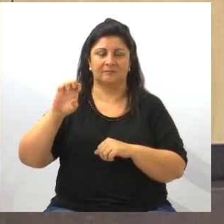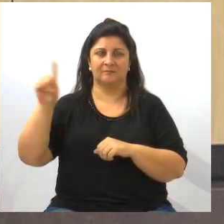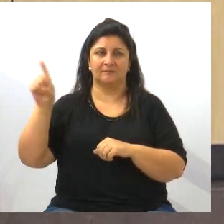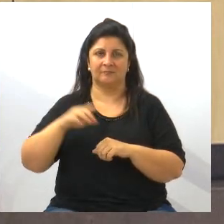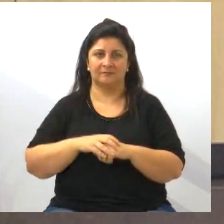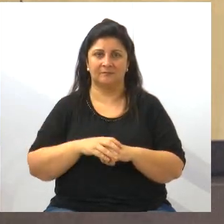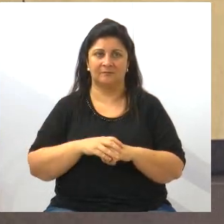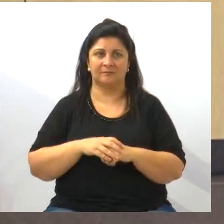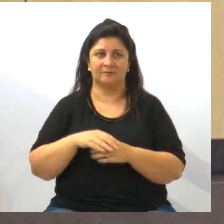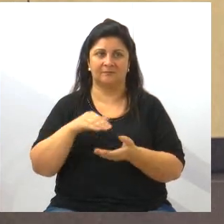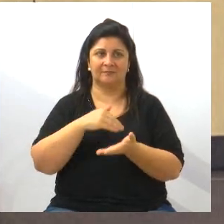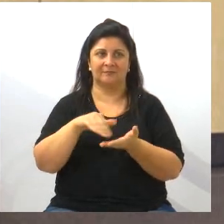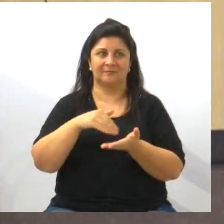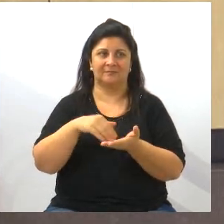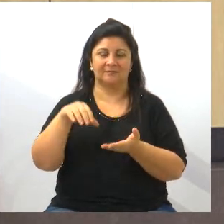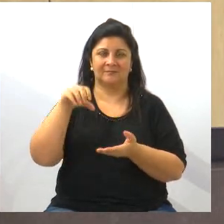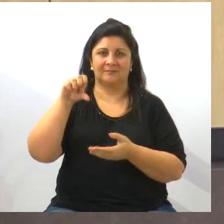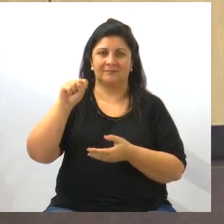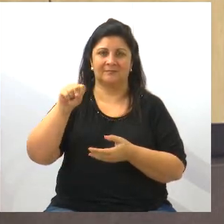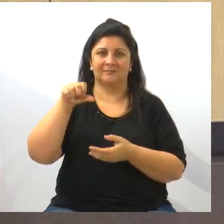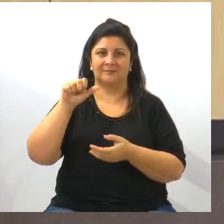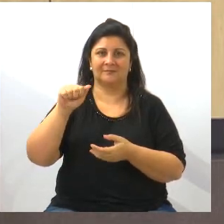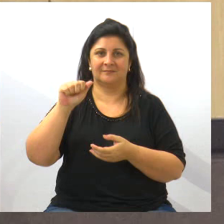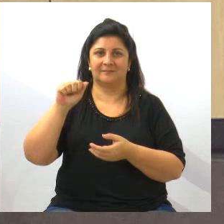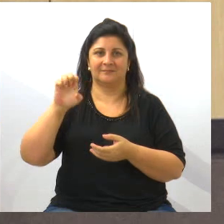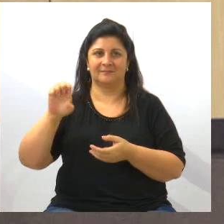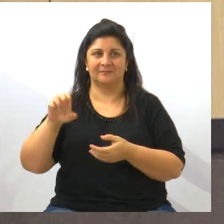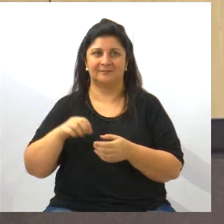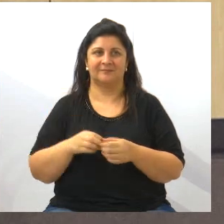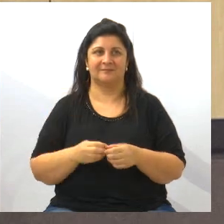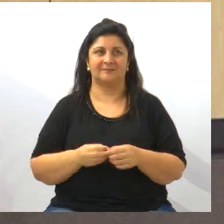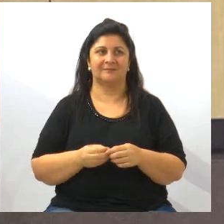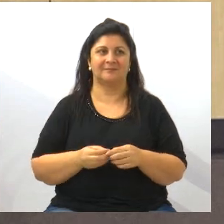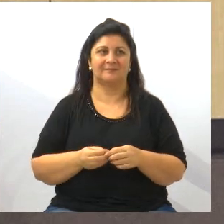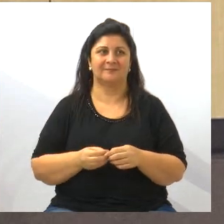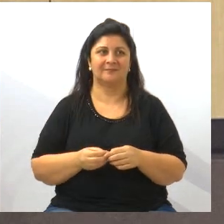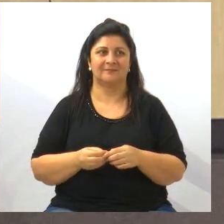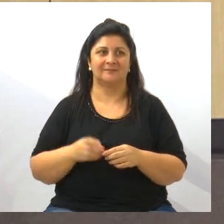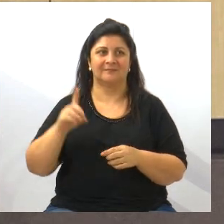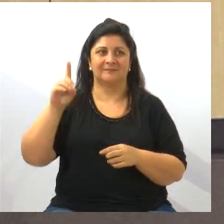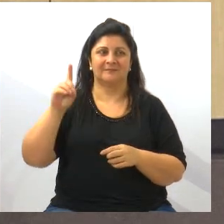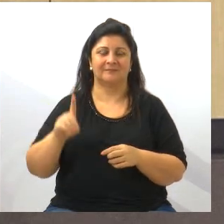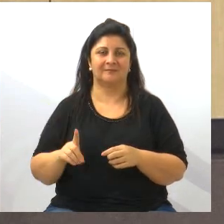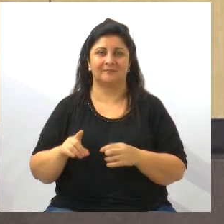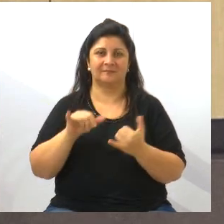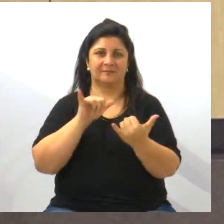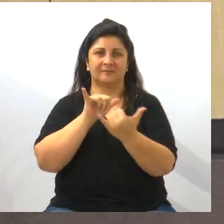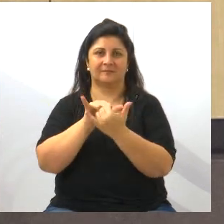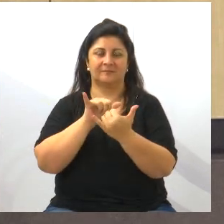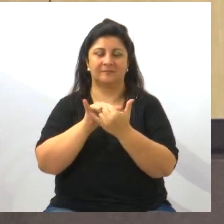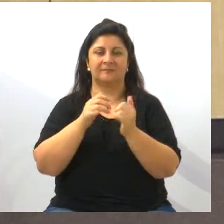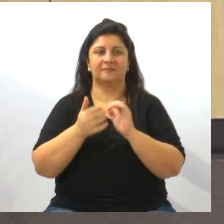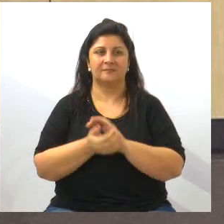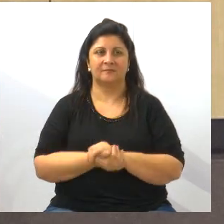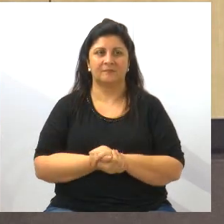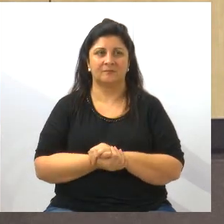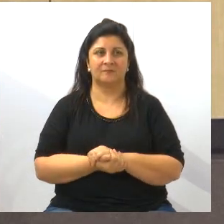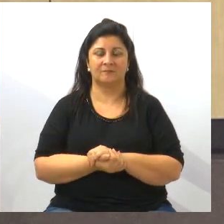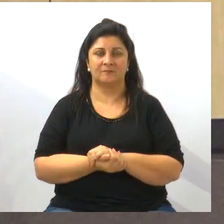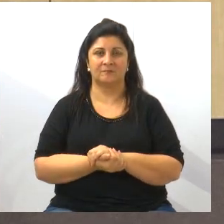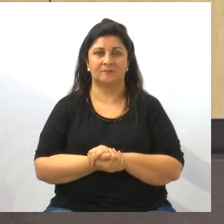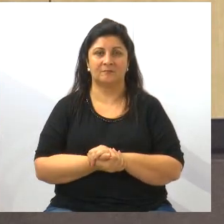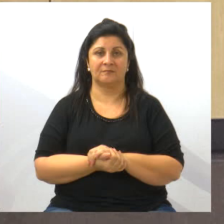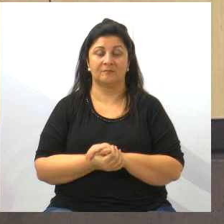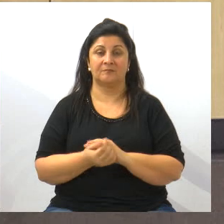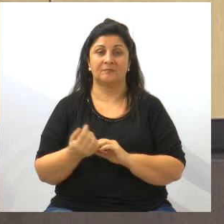do SAI, eu falo secretário porque até presidente, mas é diretor, desculpe, geral do SAI, a